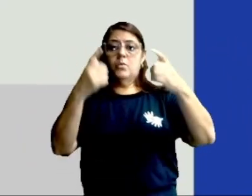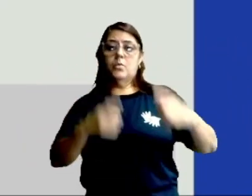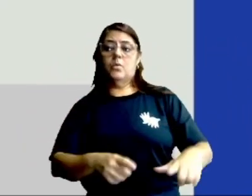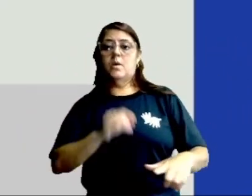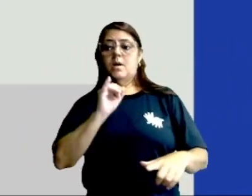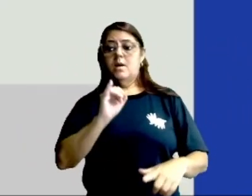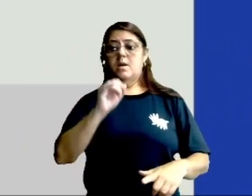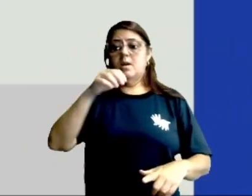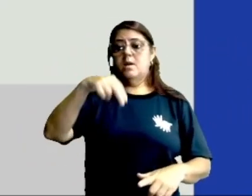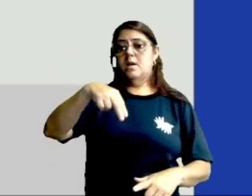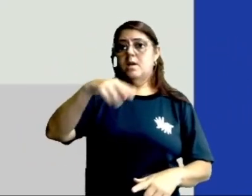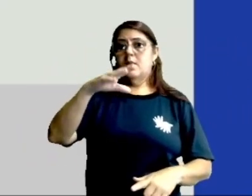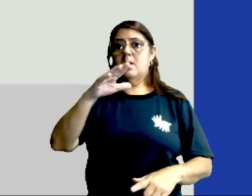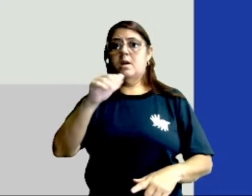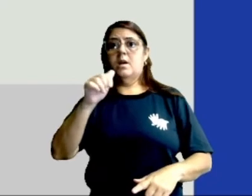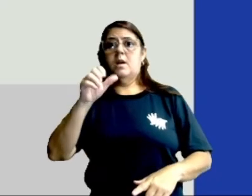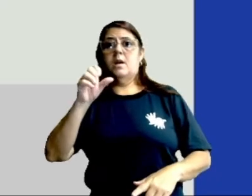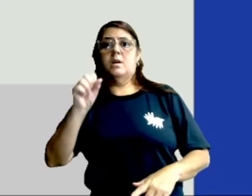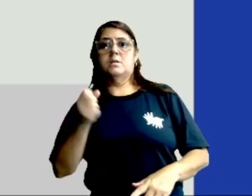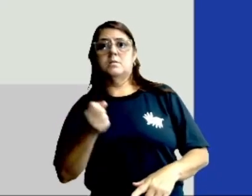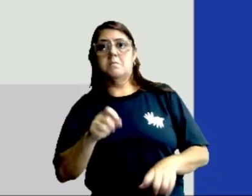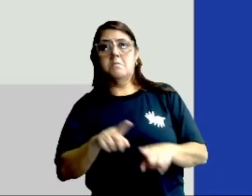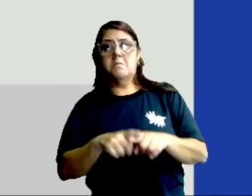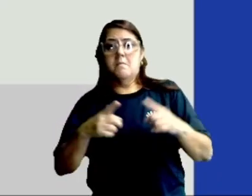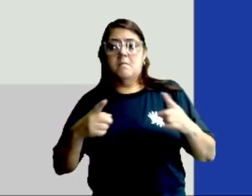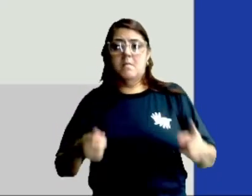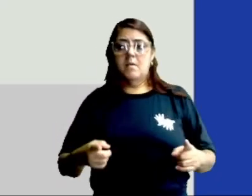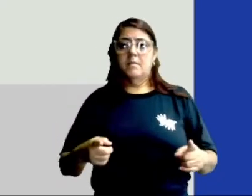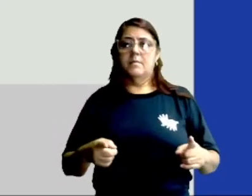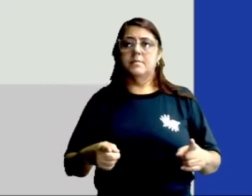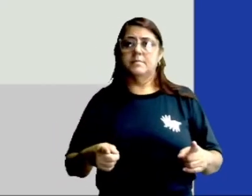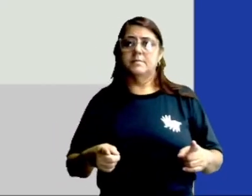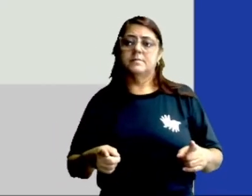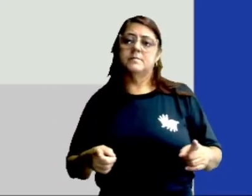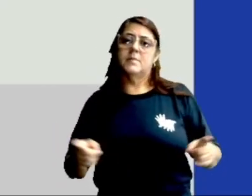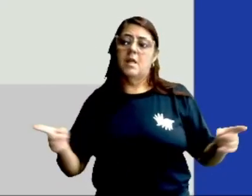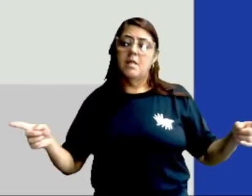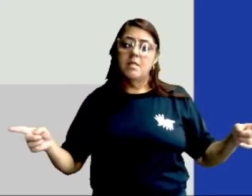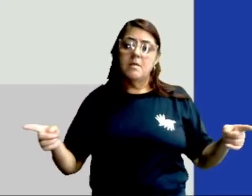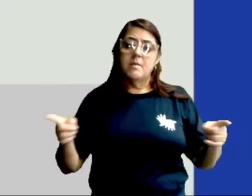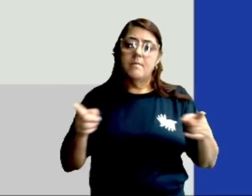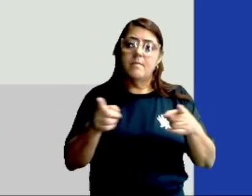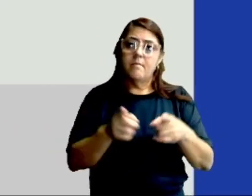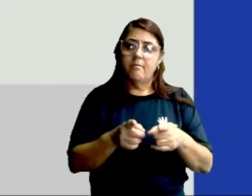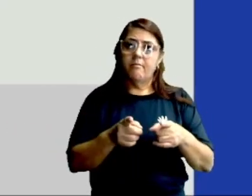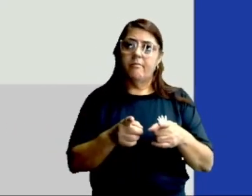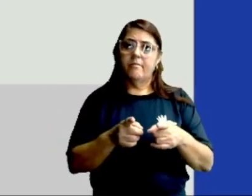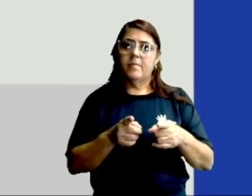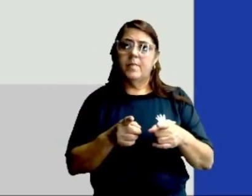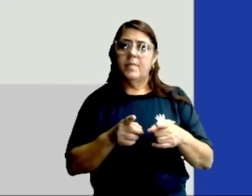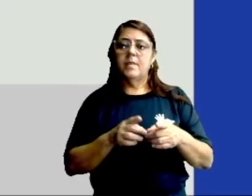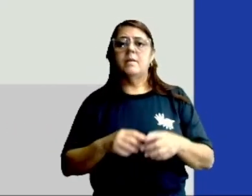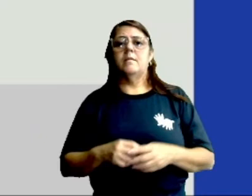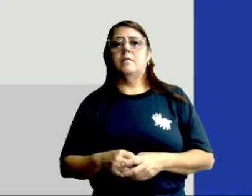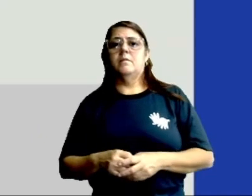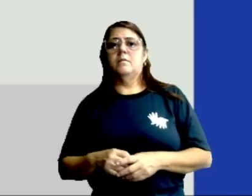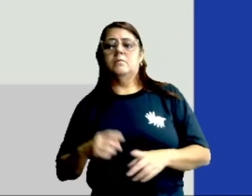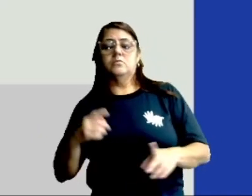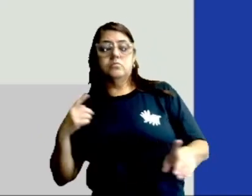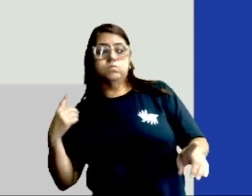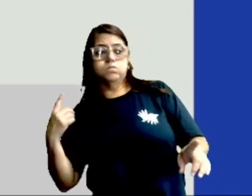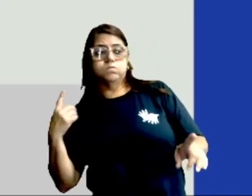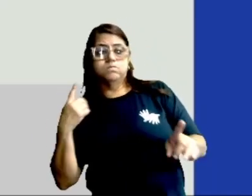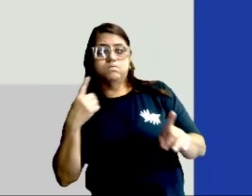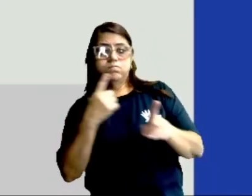em paredes de montanhas, né? E aí, essas estradas, elas faziam a ligação entre todos esse império